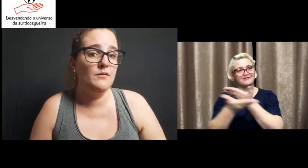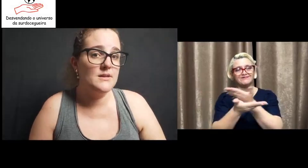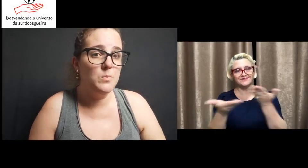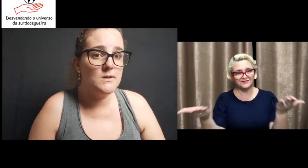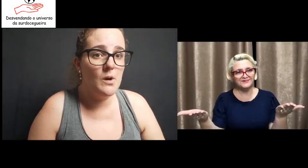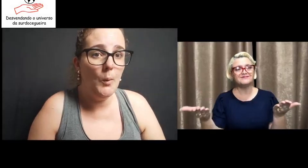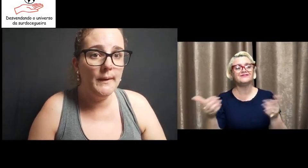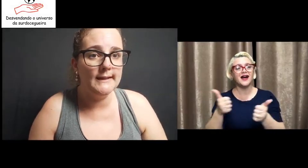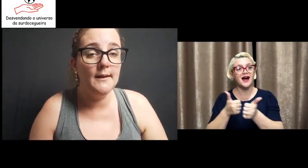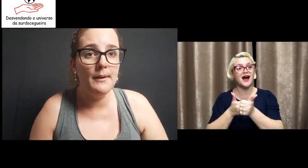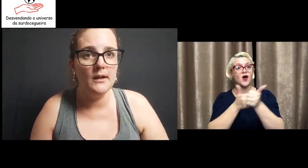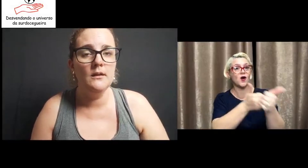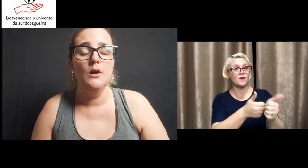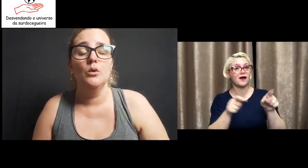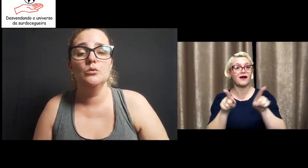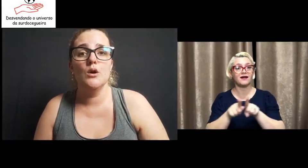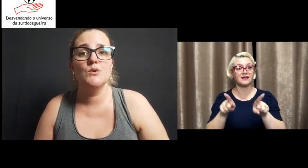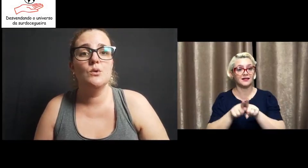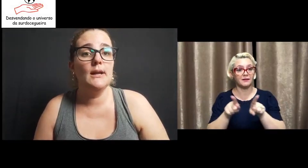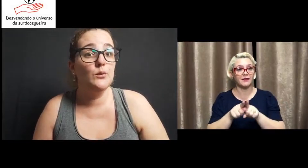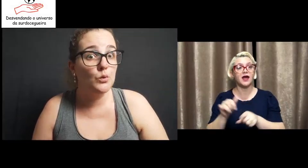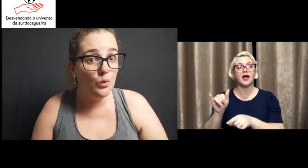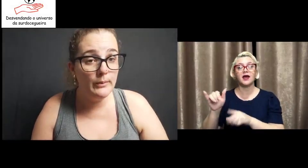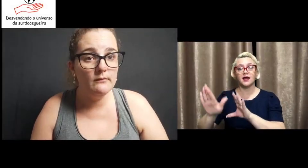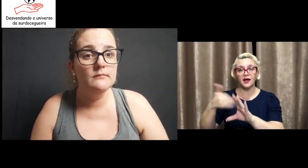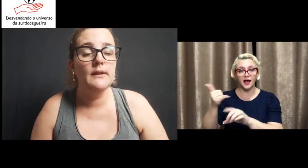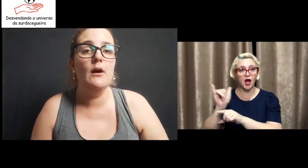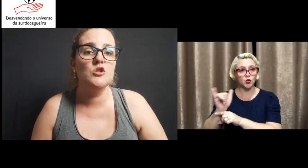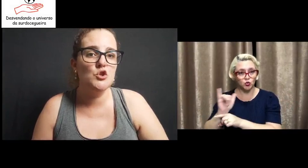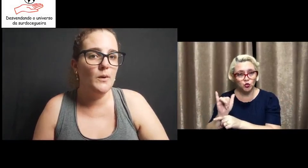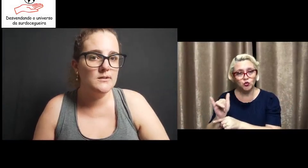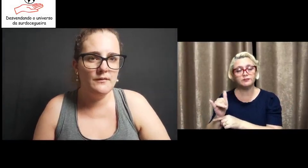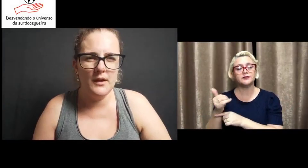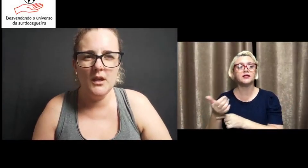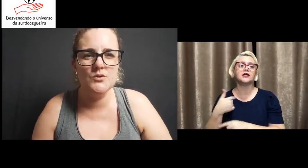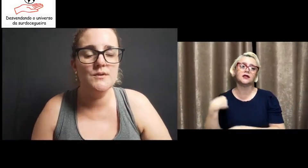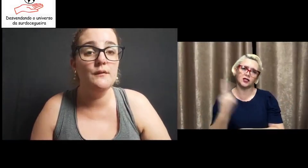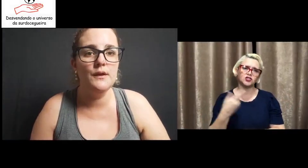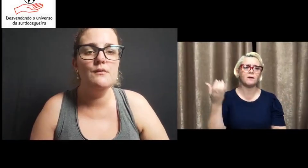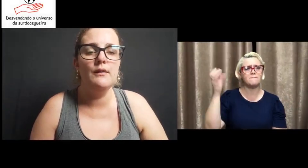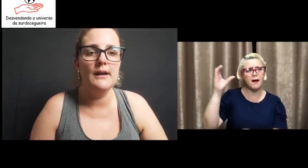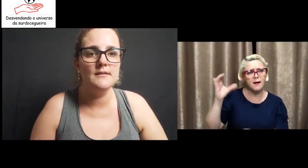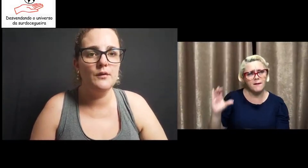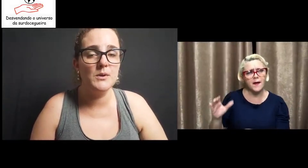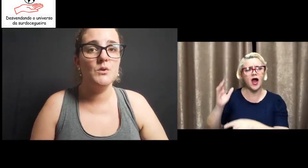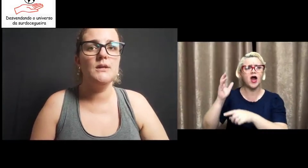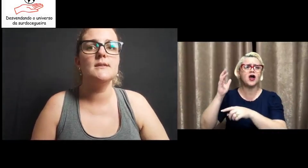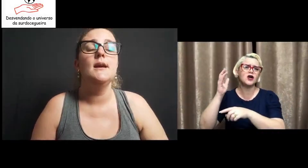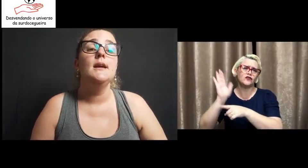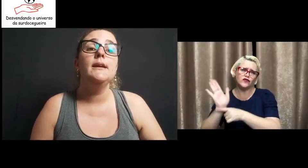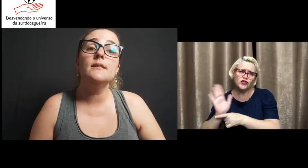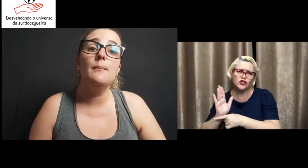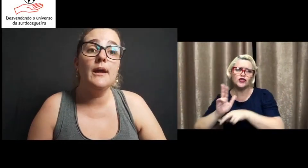para que vocês possam acompanhar também o nosso canal no YouTube, né, onde a gente posta vídeos, enfim, com várias